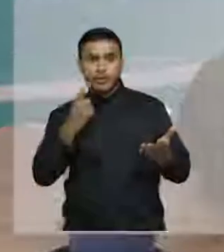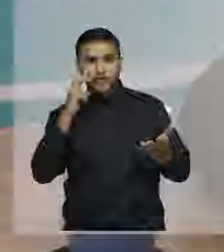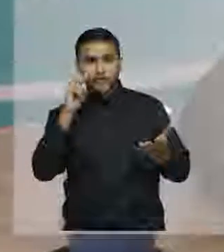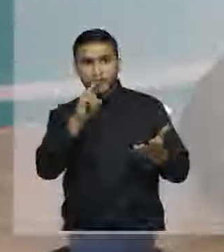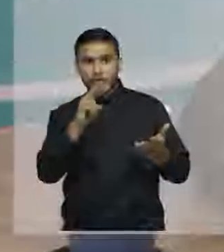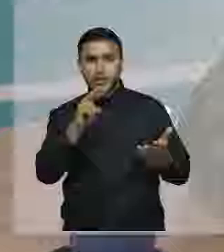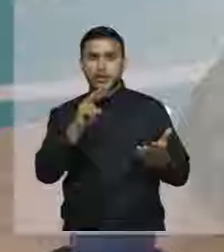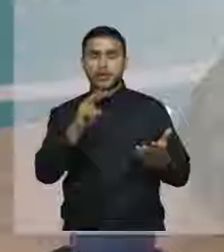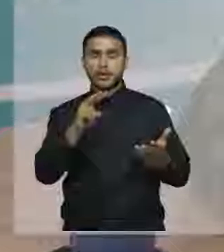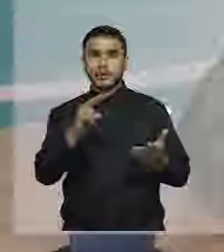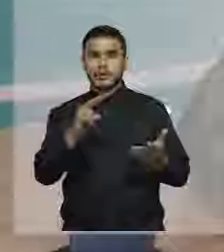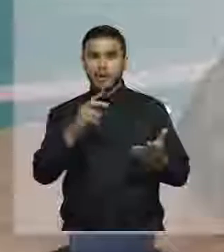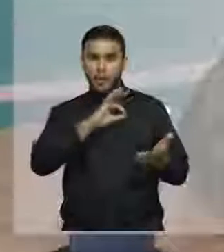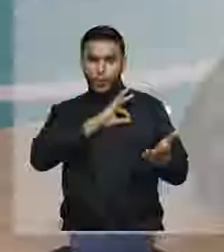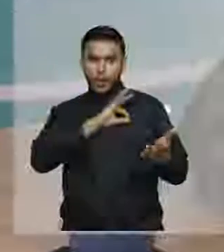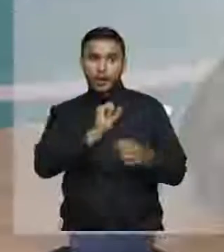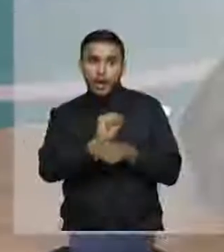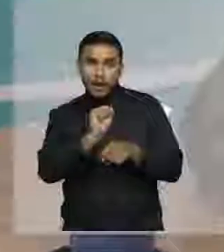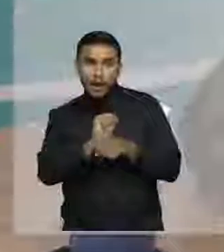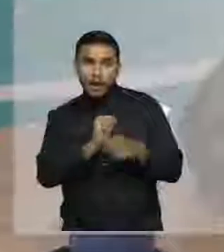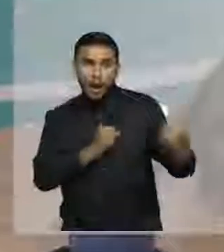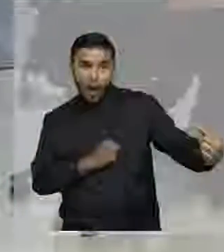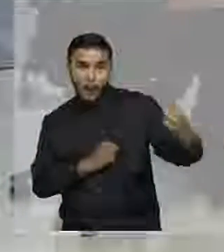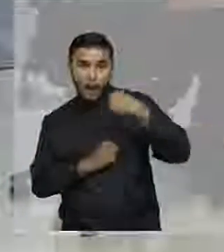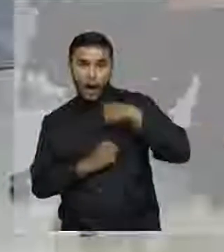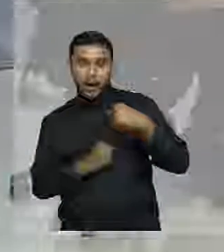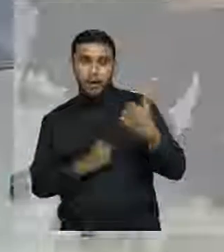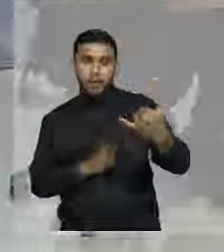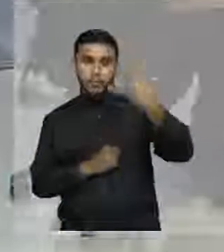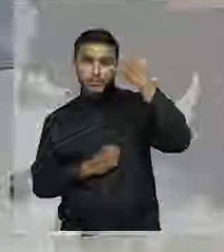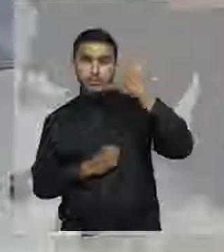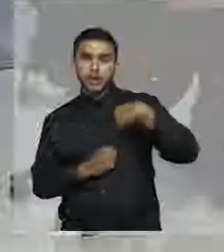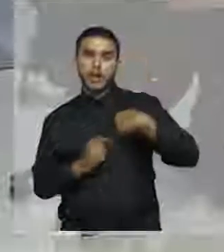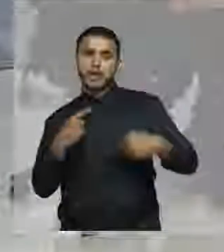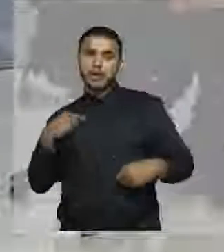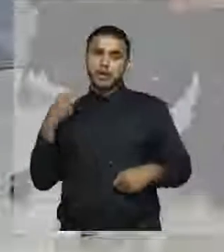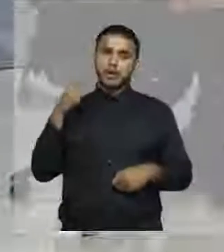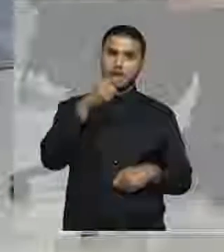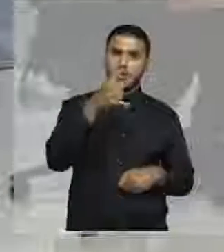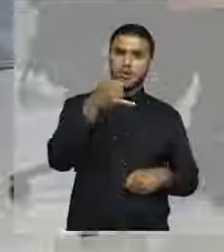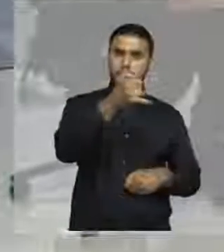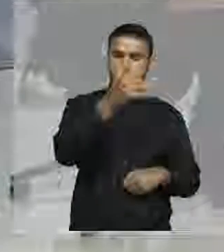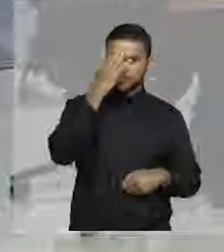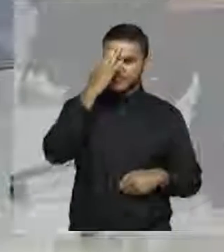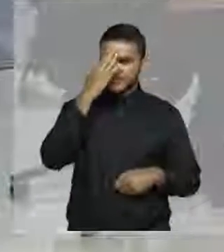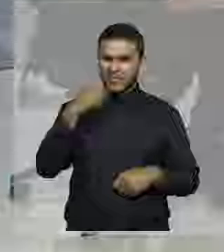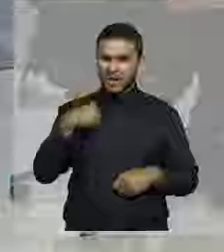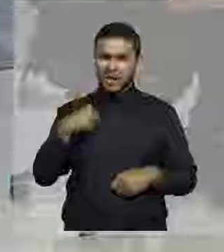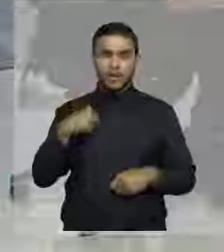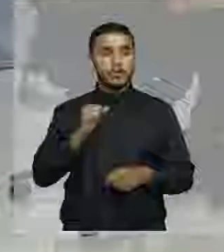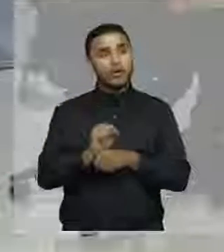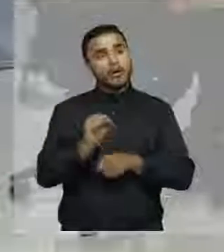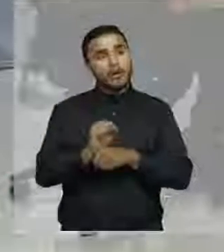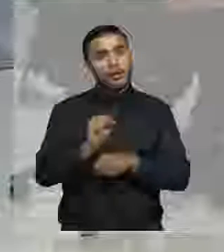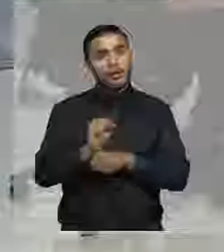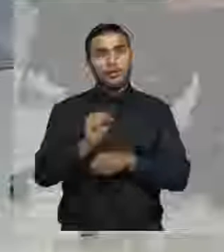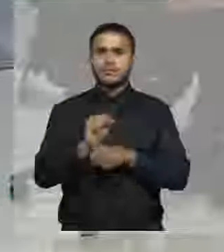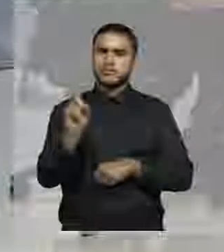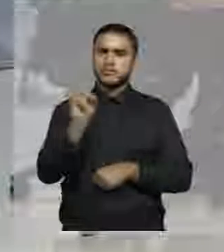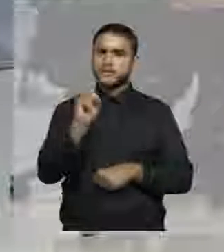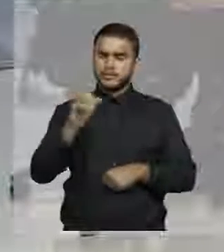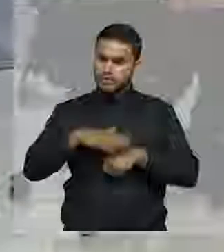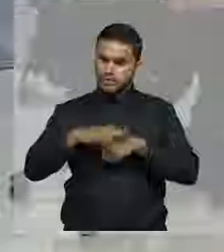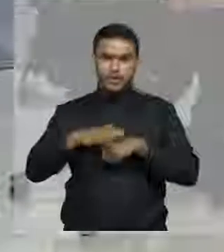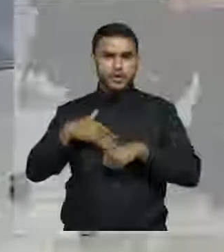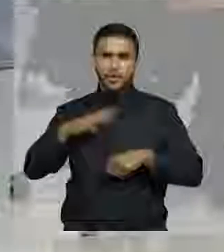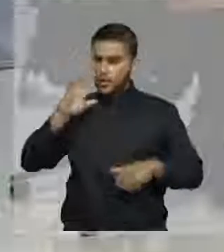mas foi abatido. A polícia não tem que esperar que você faça, cometa uma desgraça para